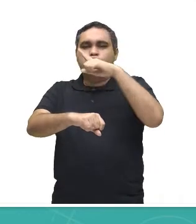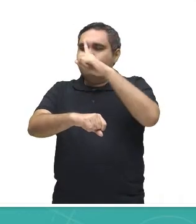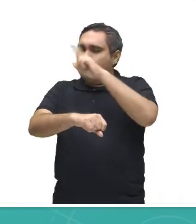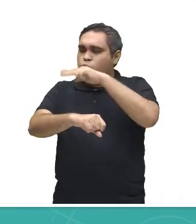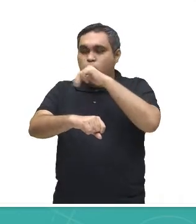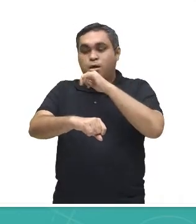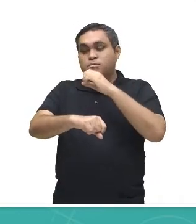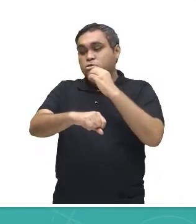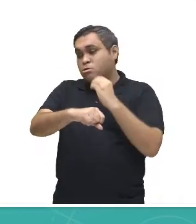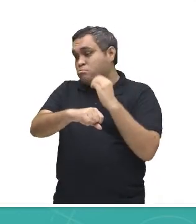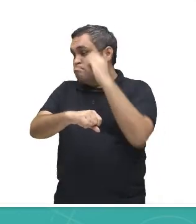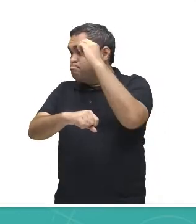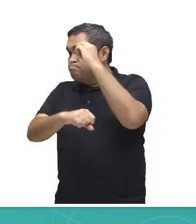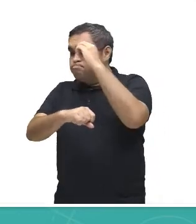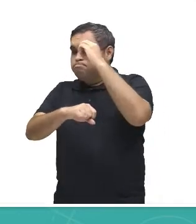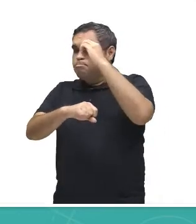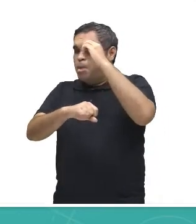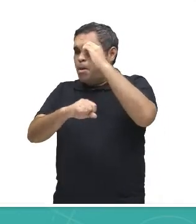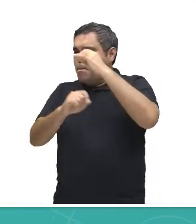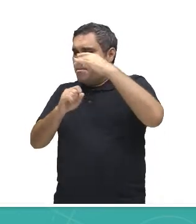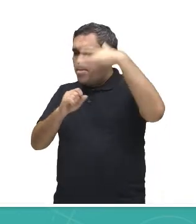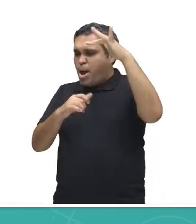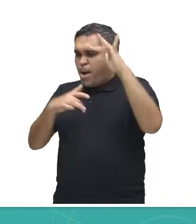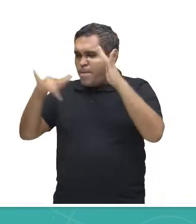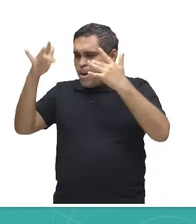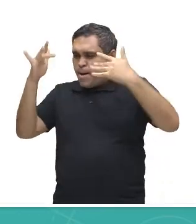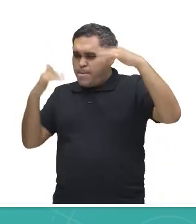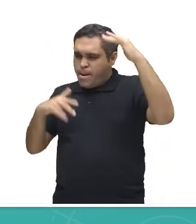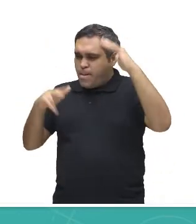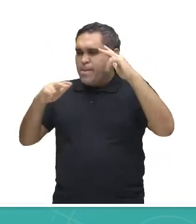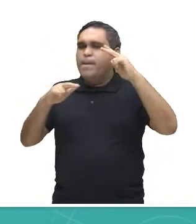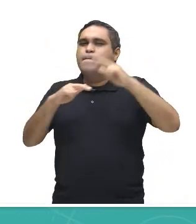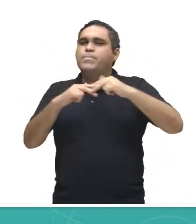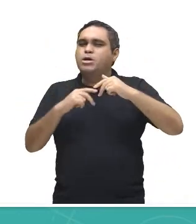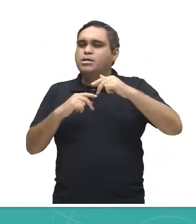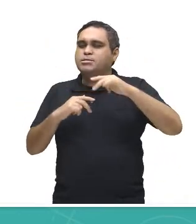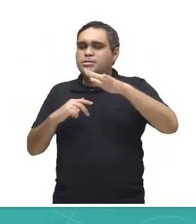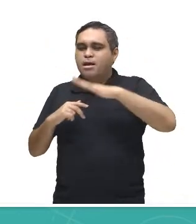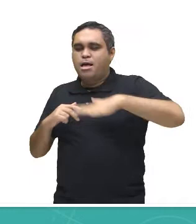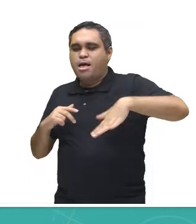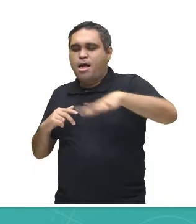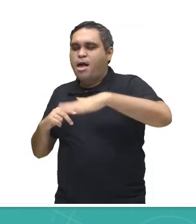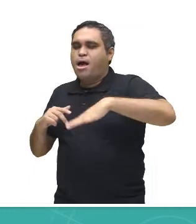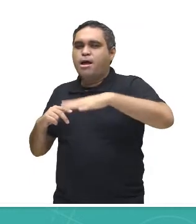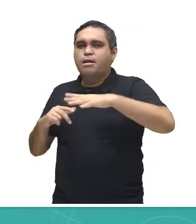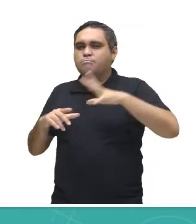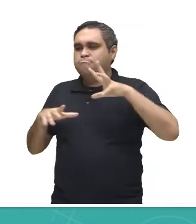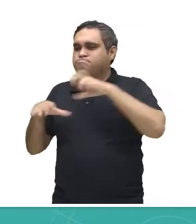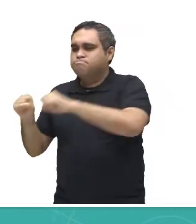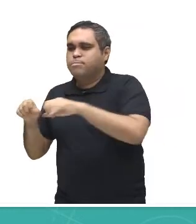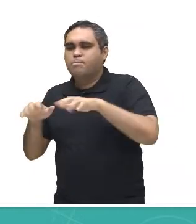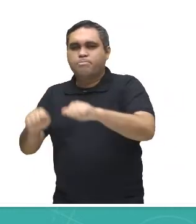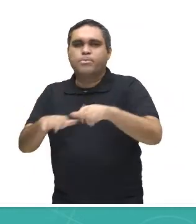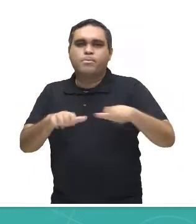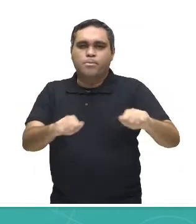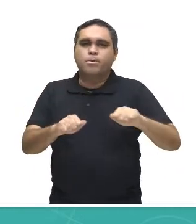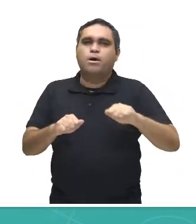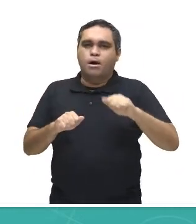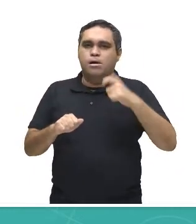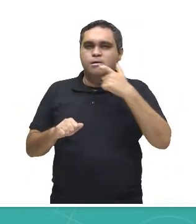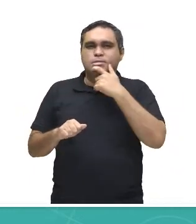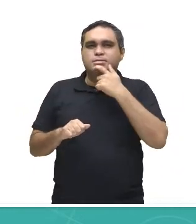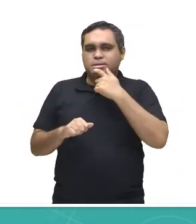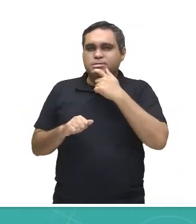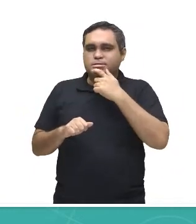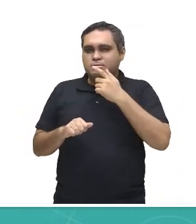o sol, estava ali brilhando, né? De tantos territórios dominados pela Inglaterra. Isso para vocês